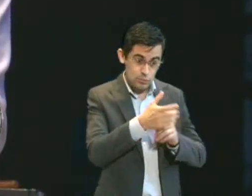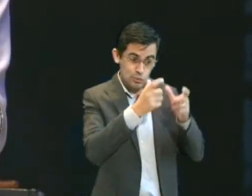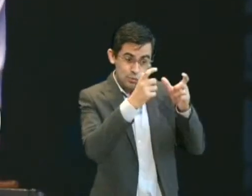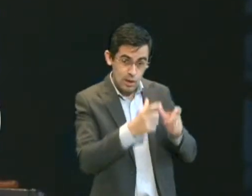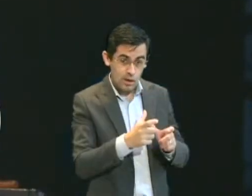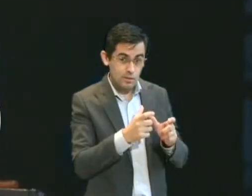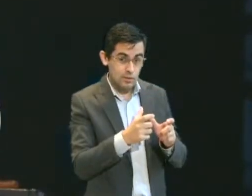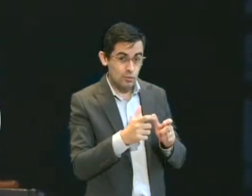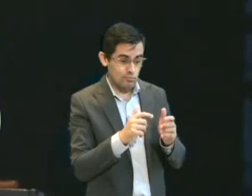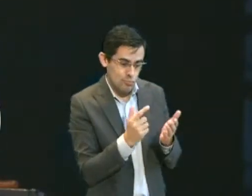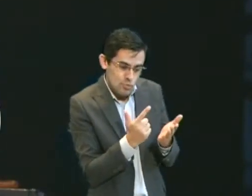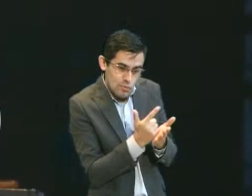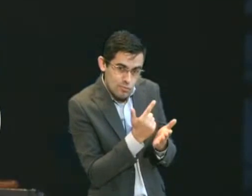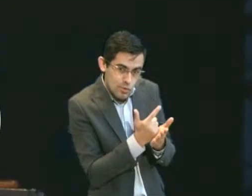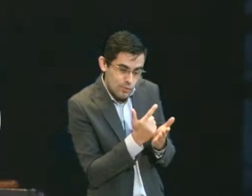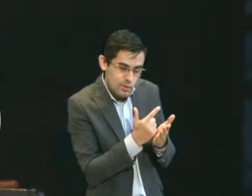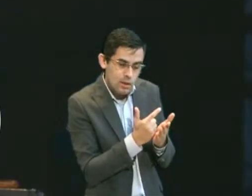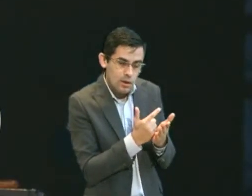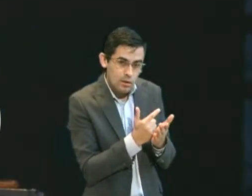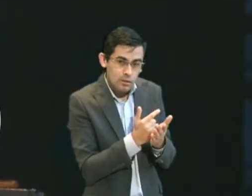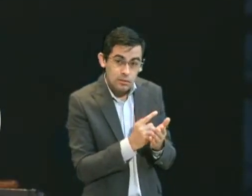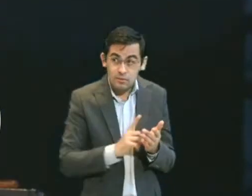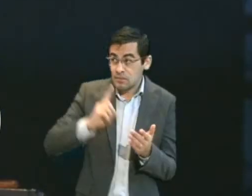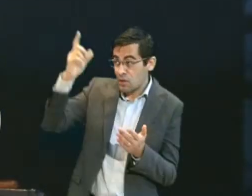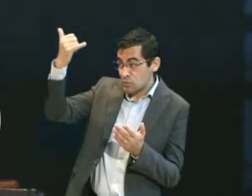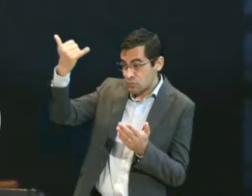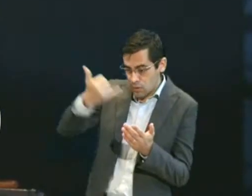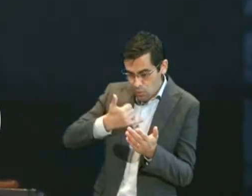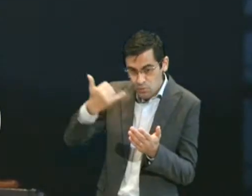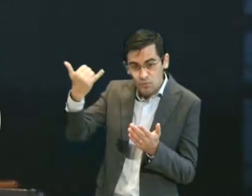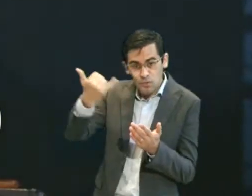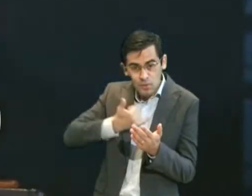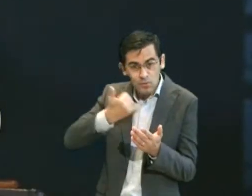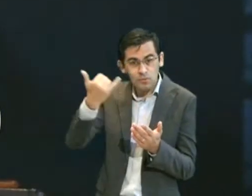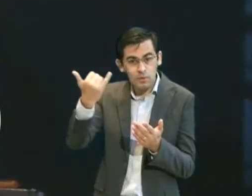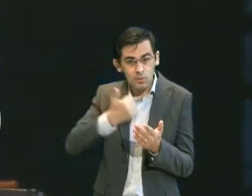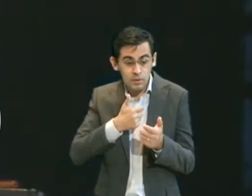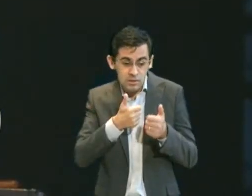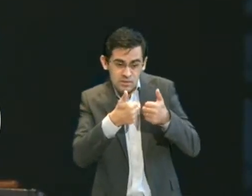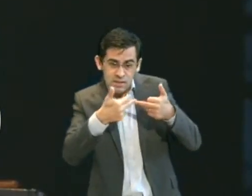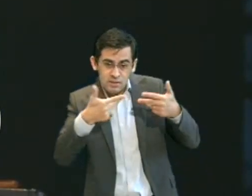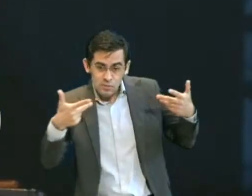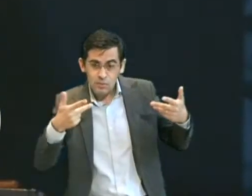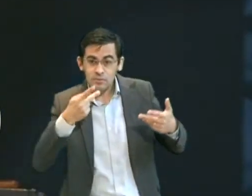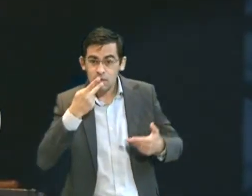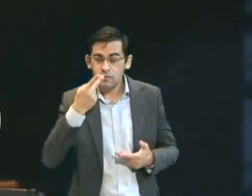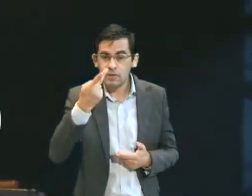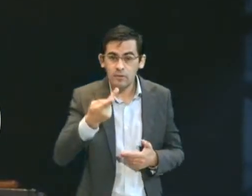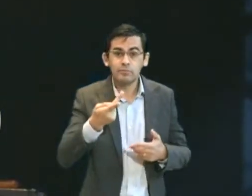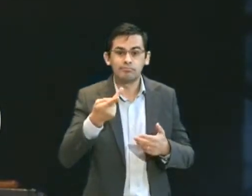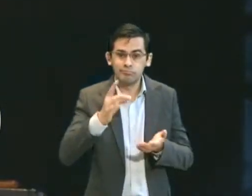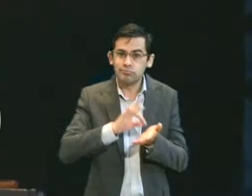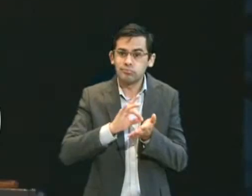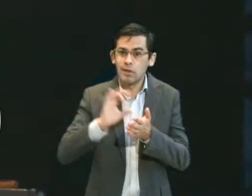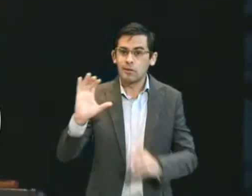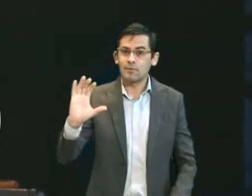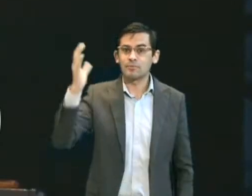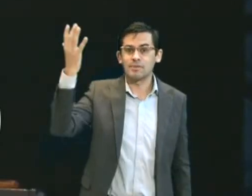voltava dizendo: Deus falou isso, Deus falou aquilo. E as coisas que ele falava